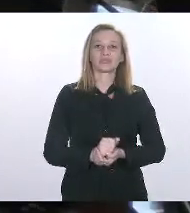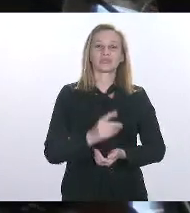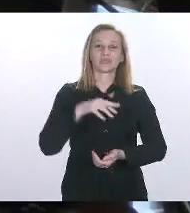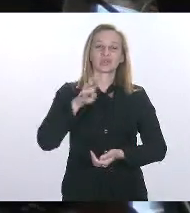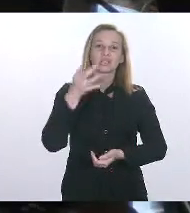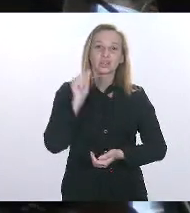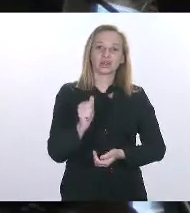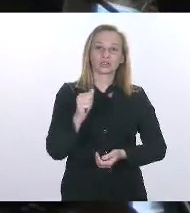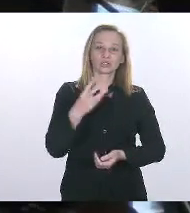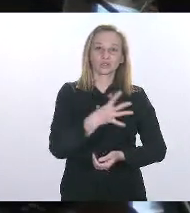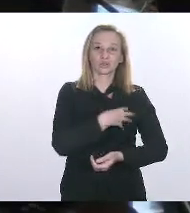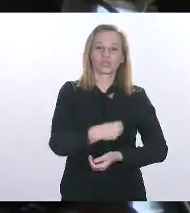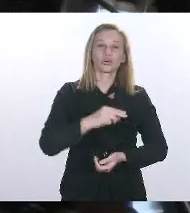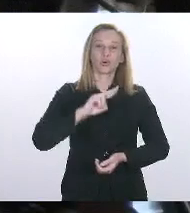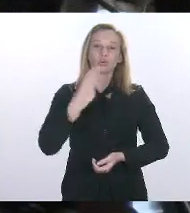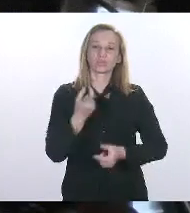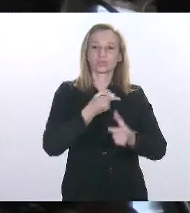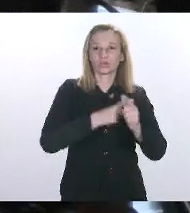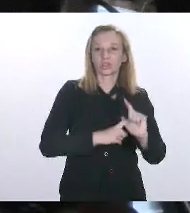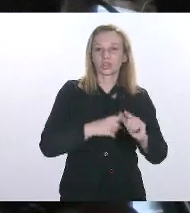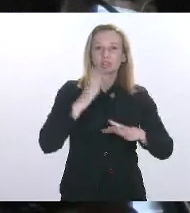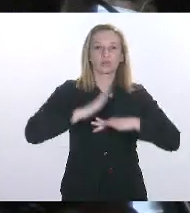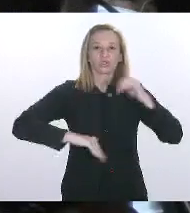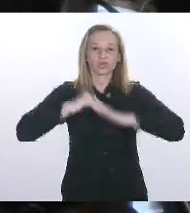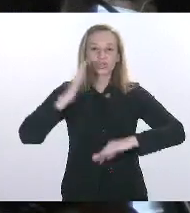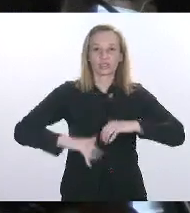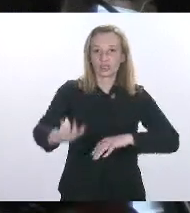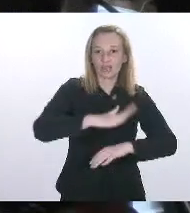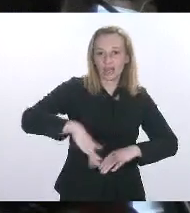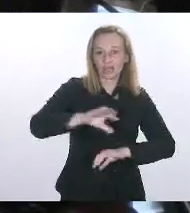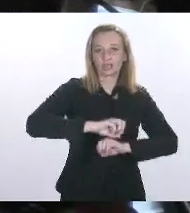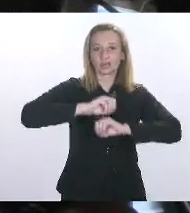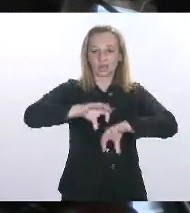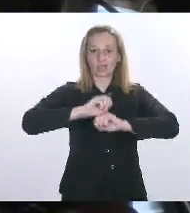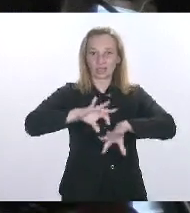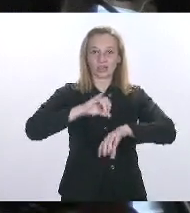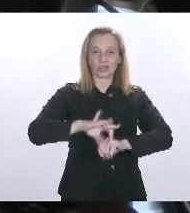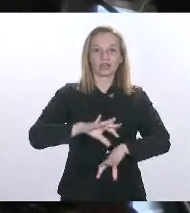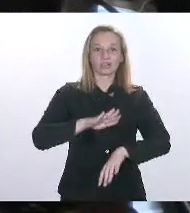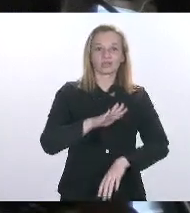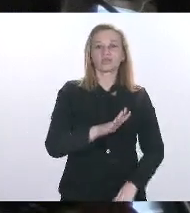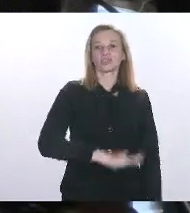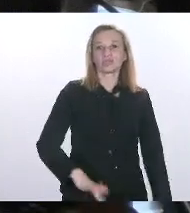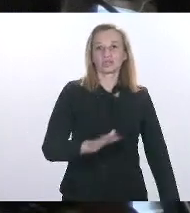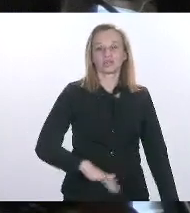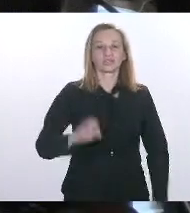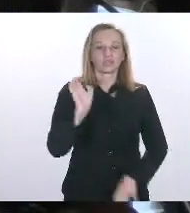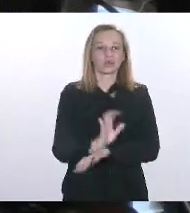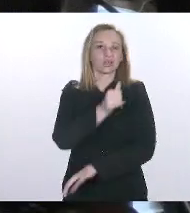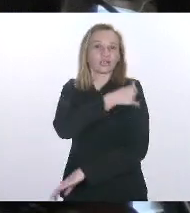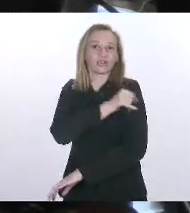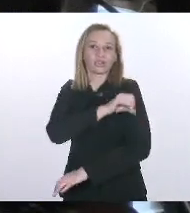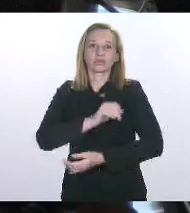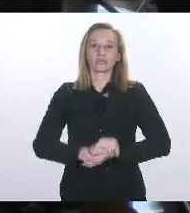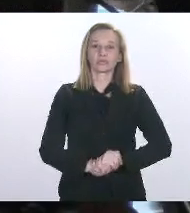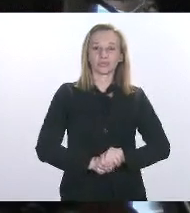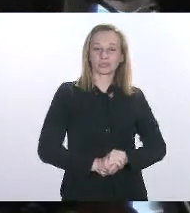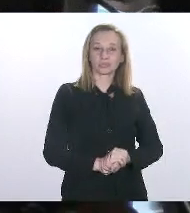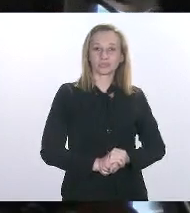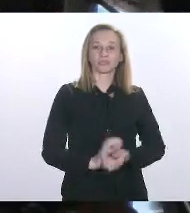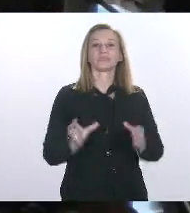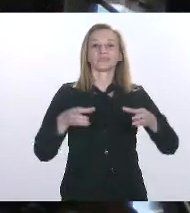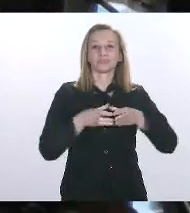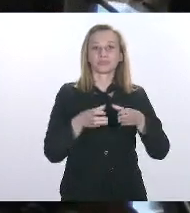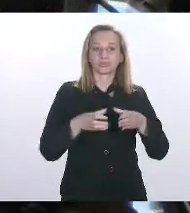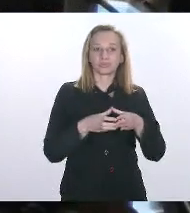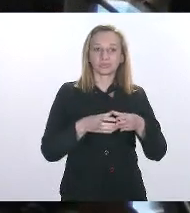e ou dependentes legais dos profissionais da educação infantil na rede pública de ensino do Estado do Rio de Janeiro. Pareceres. A Comissão de